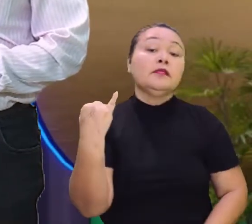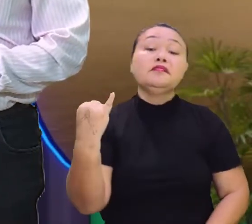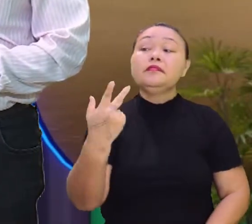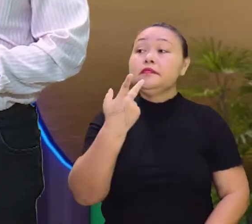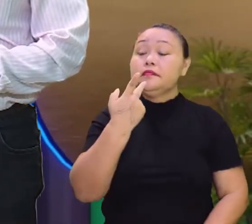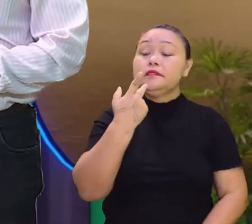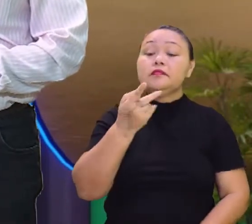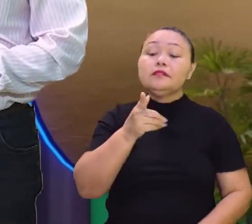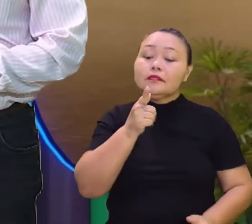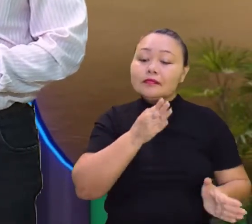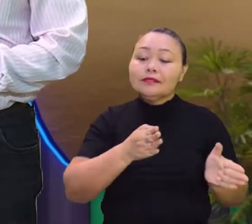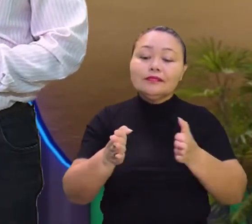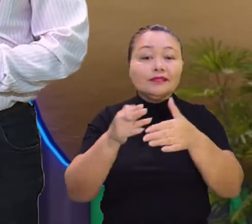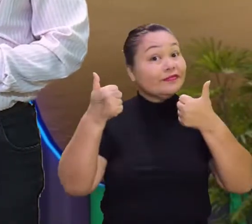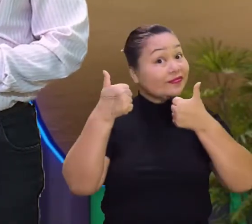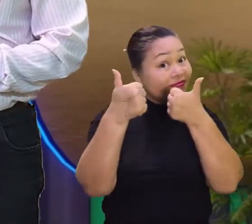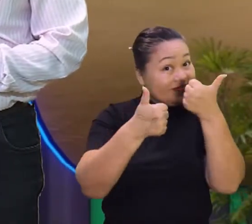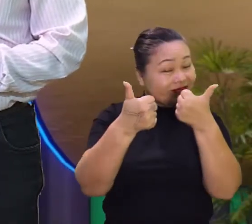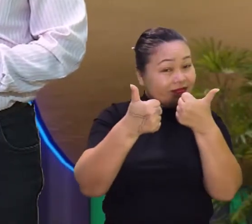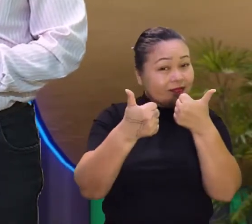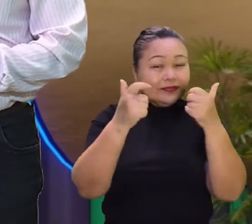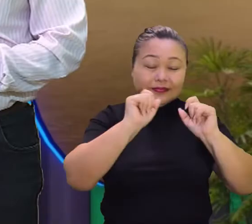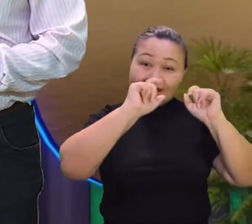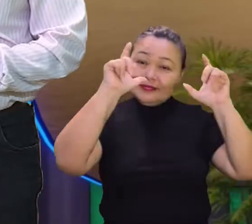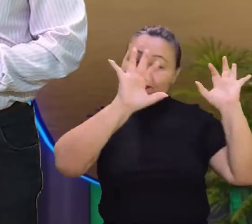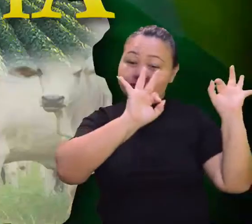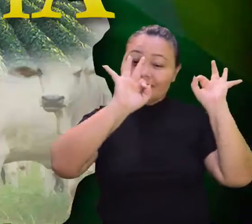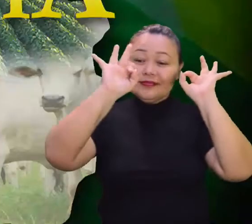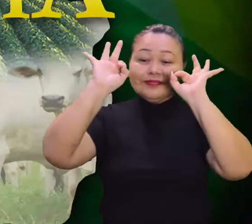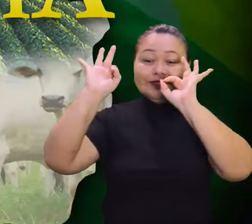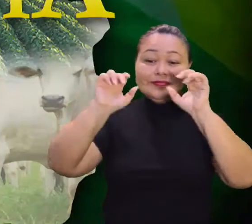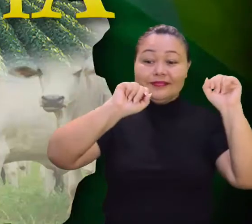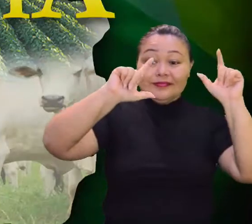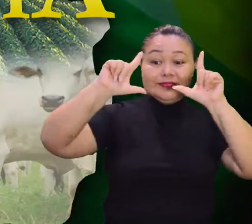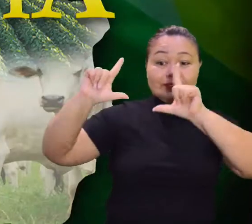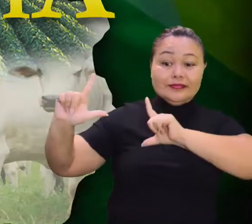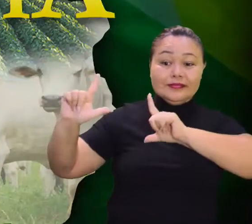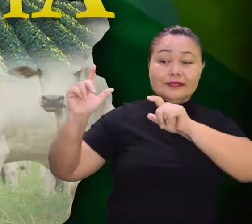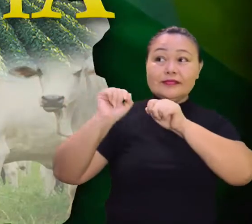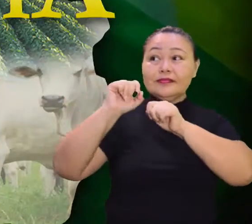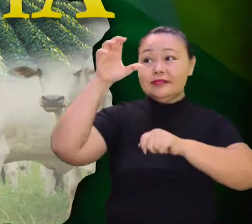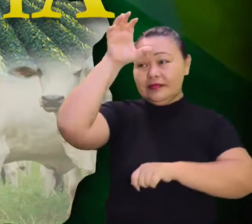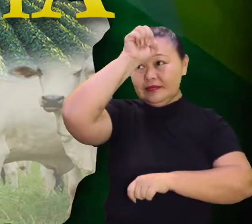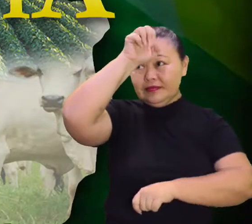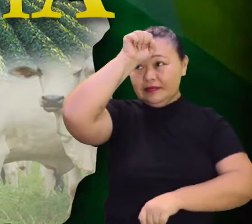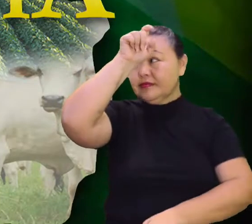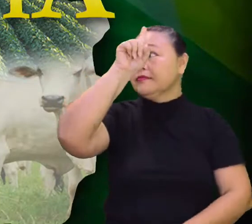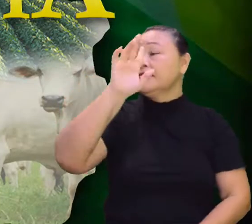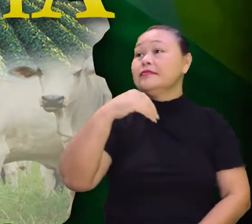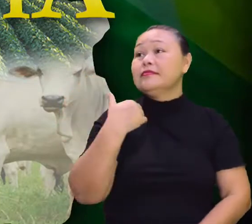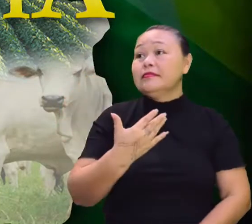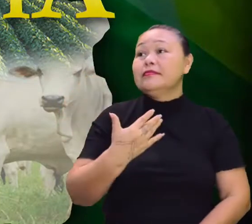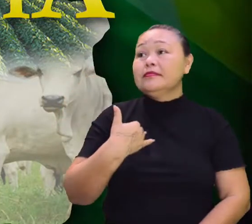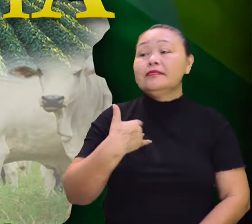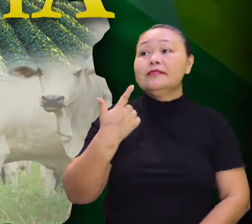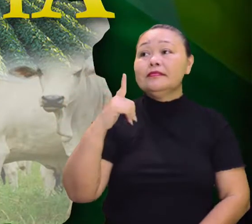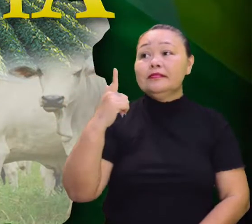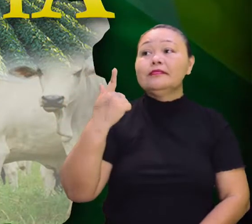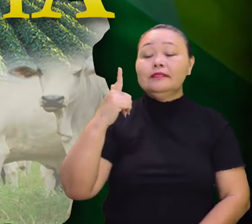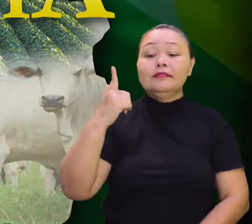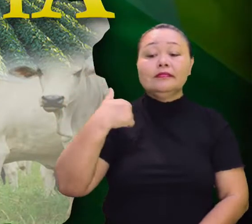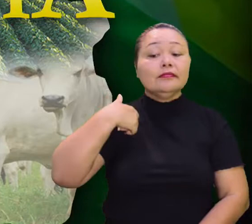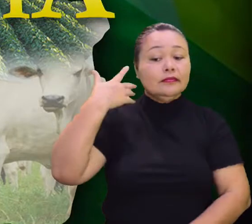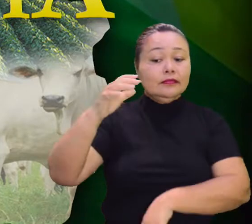importante falar sobre hidrografia, beleza? Então, fica de olho, vamos lá na tela e vamos aprender um pouquinho mais sobre geografia de